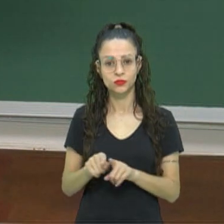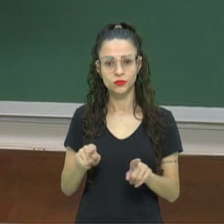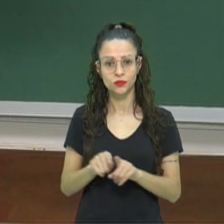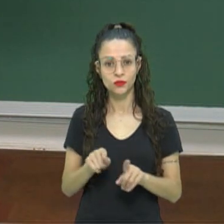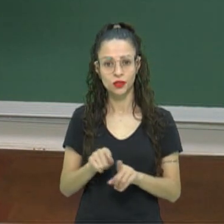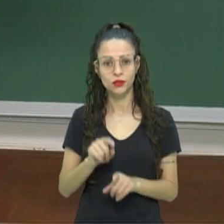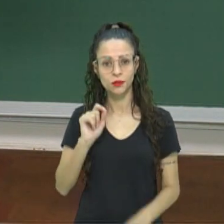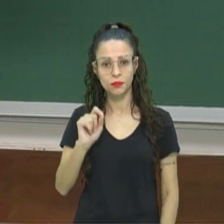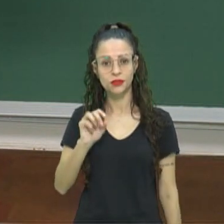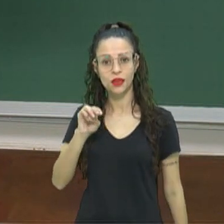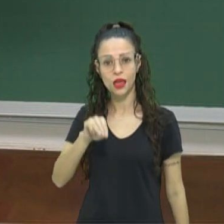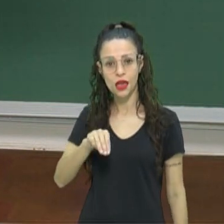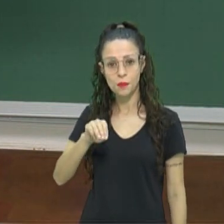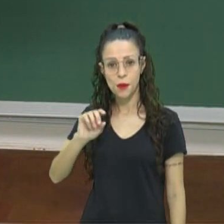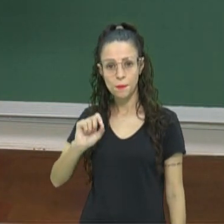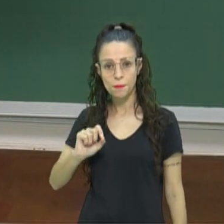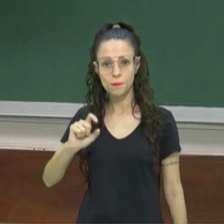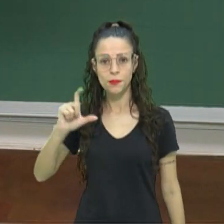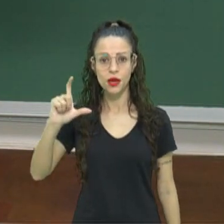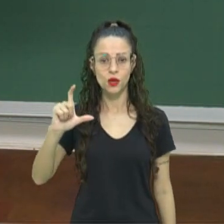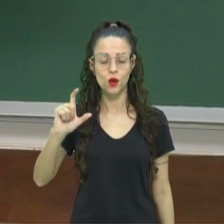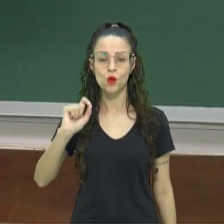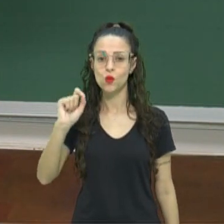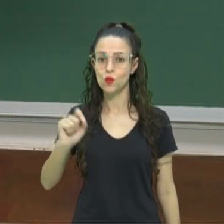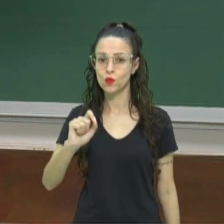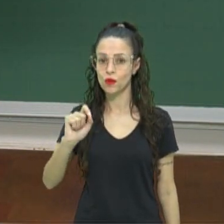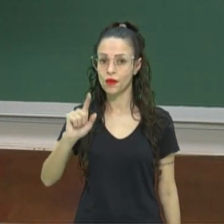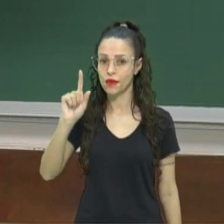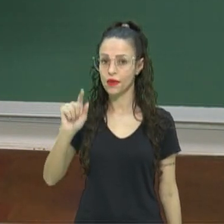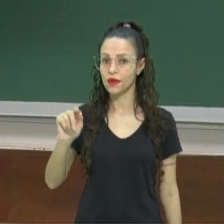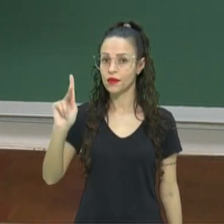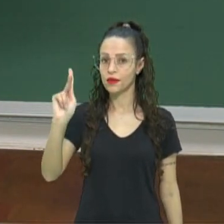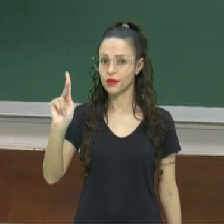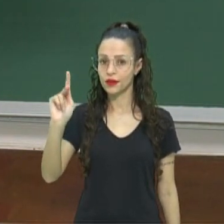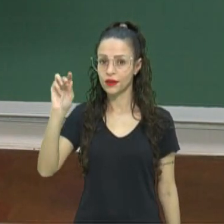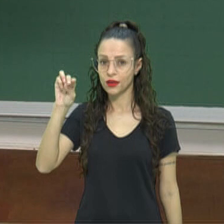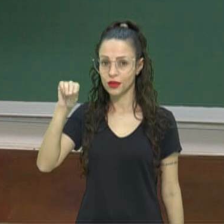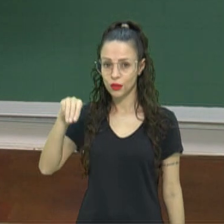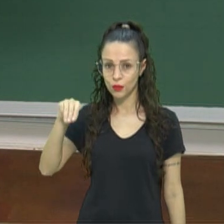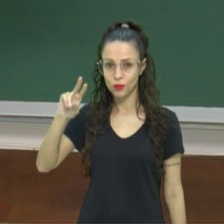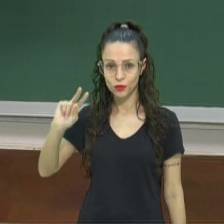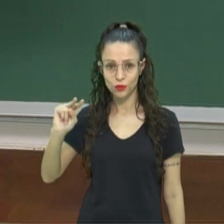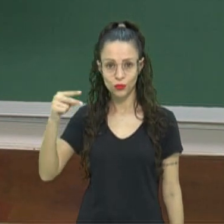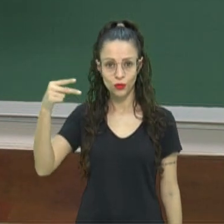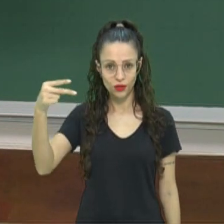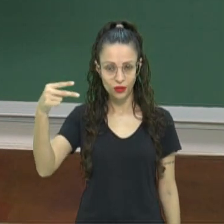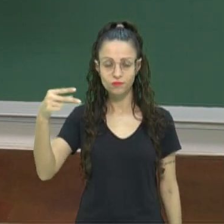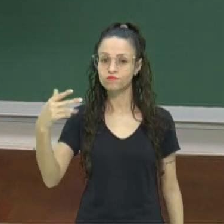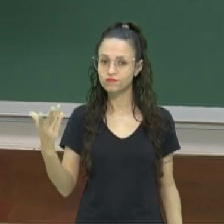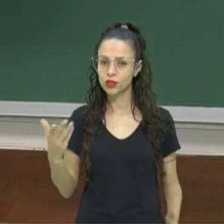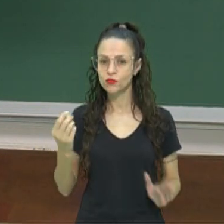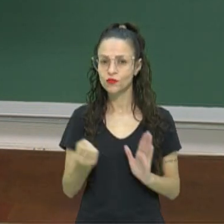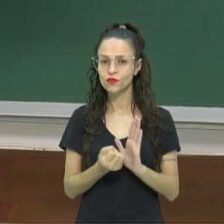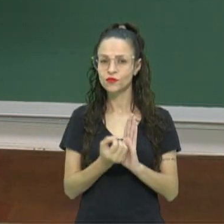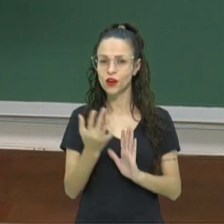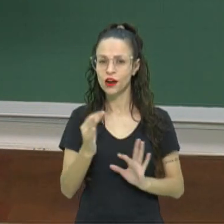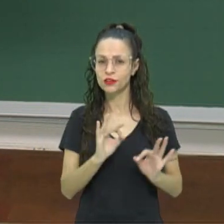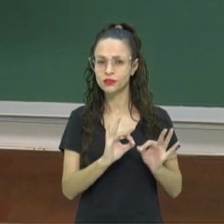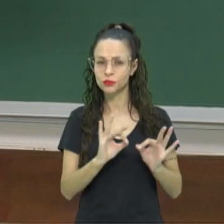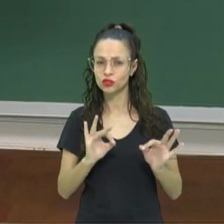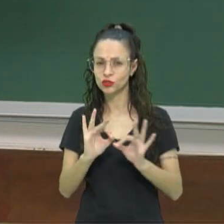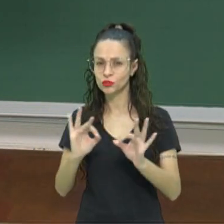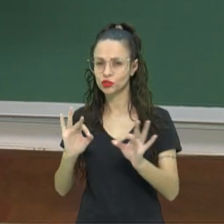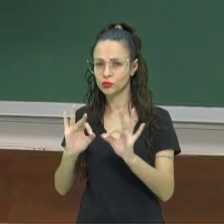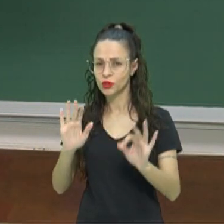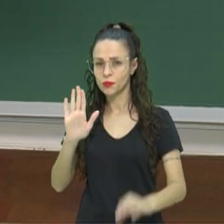ou seja, um maior que o metro quadrado, que é o quilômetro quadrado. Então, são várias unidades, sendo o